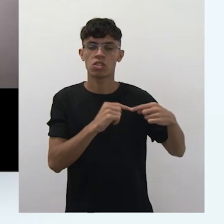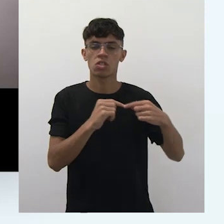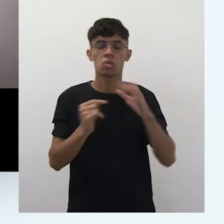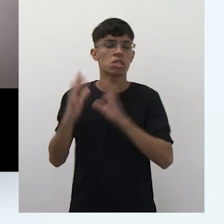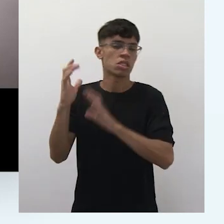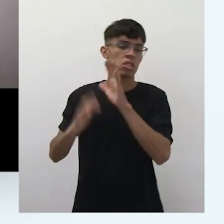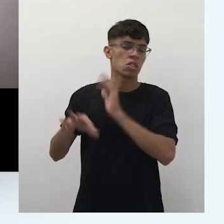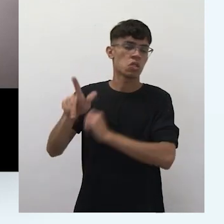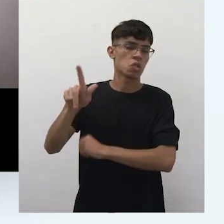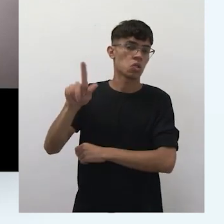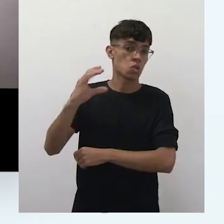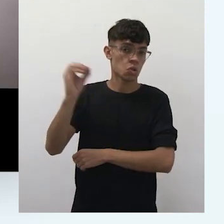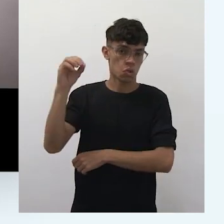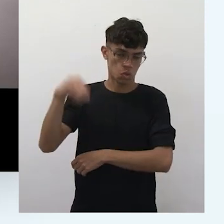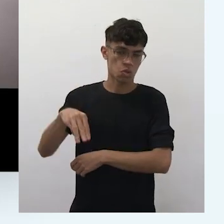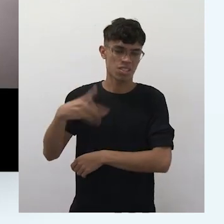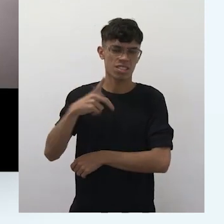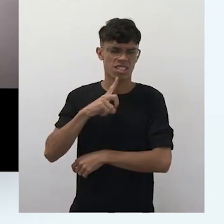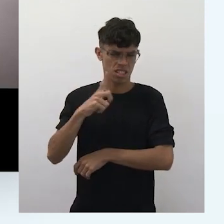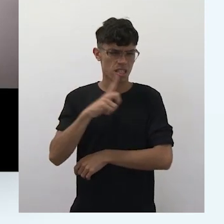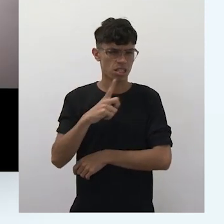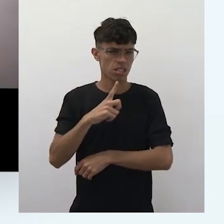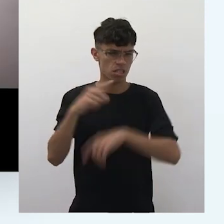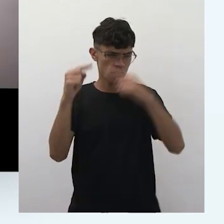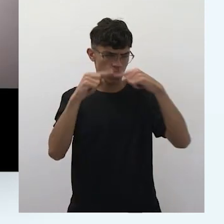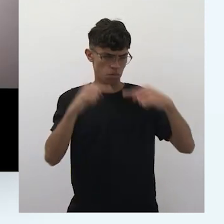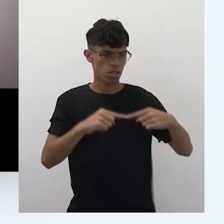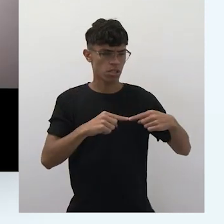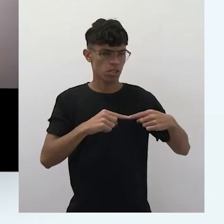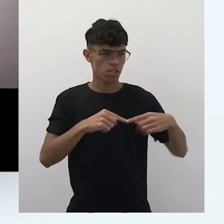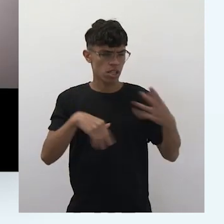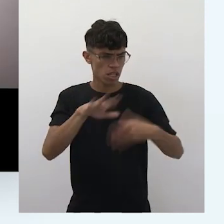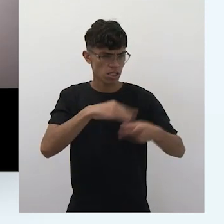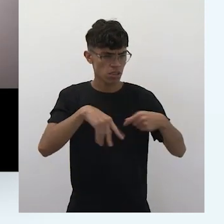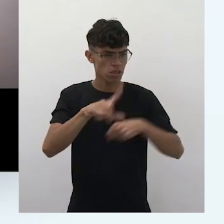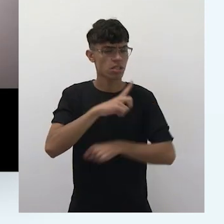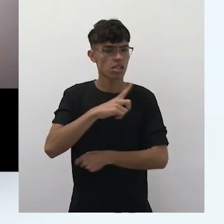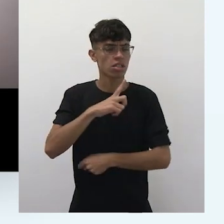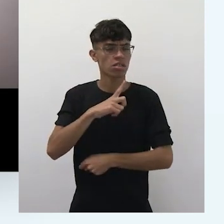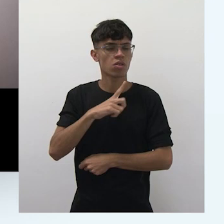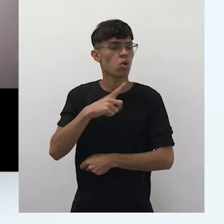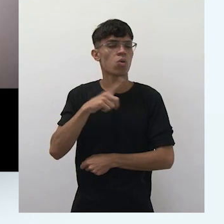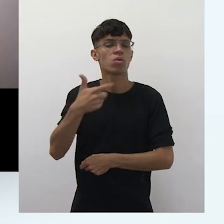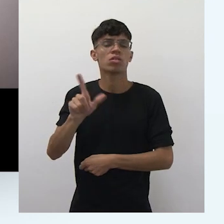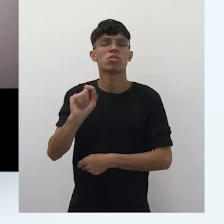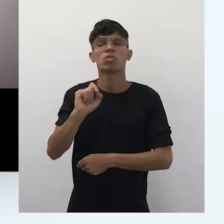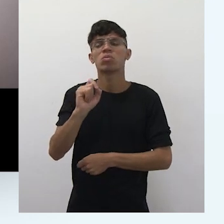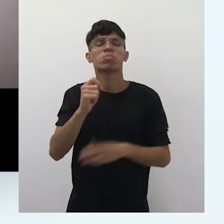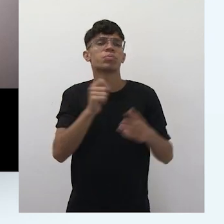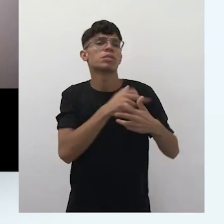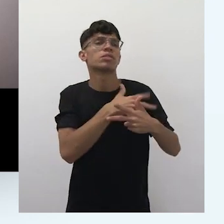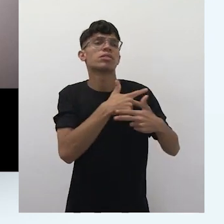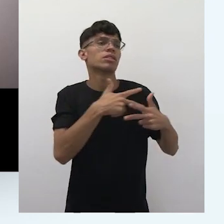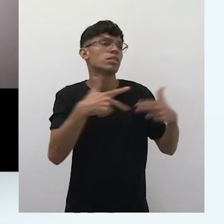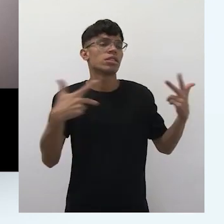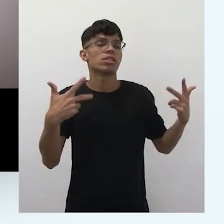Congo? Será que tem? Será que não tem? São questões que